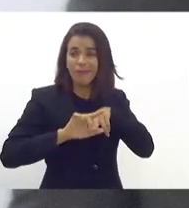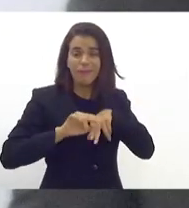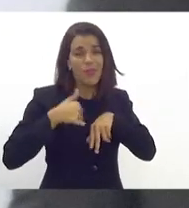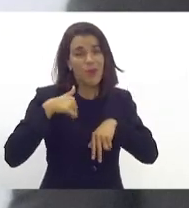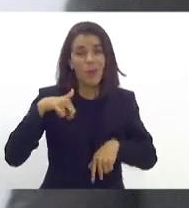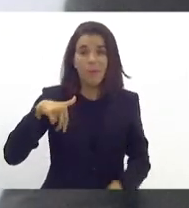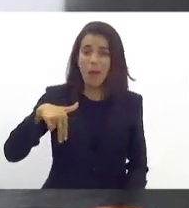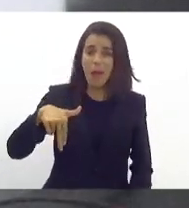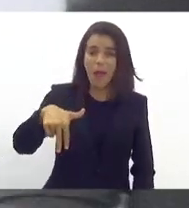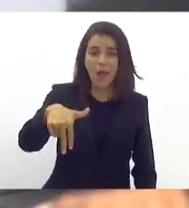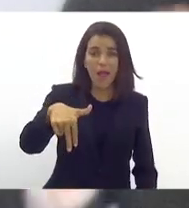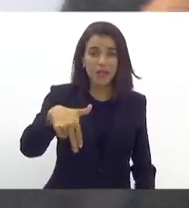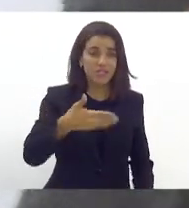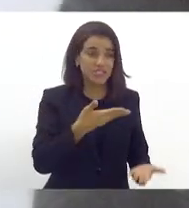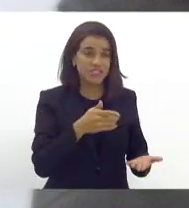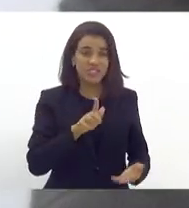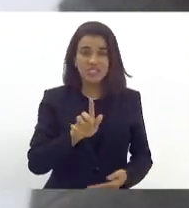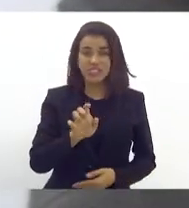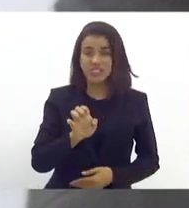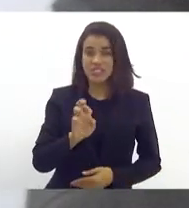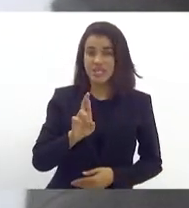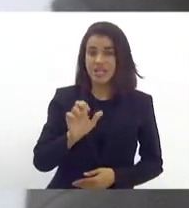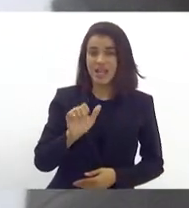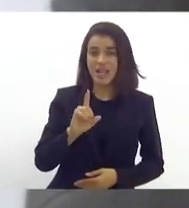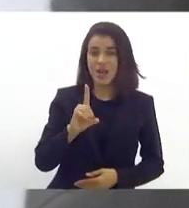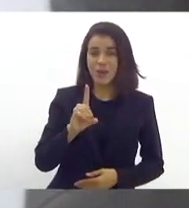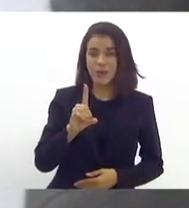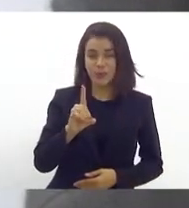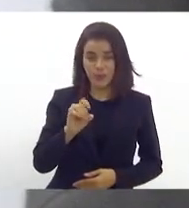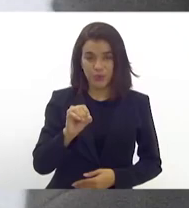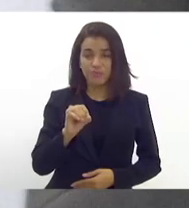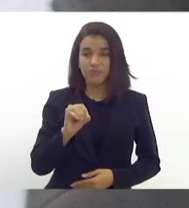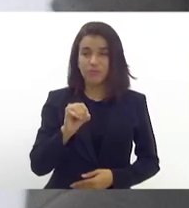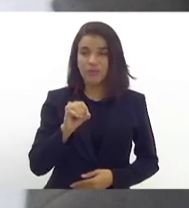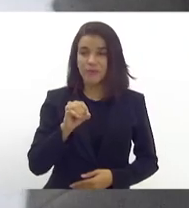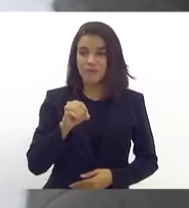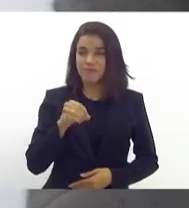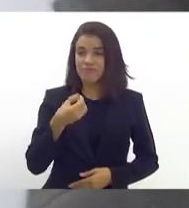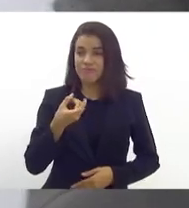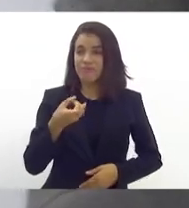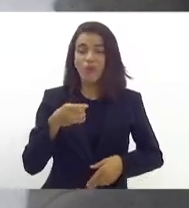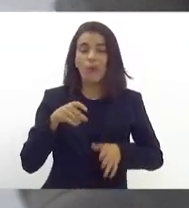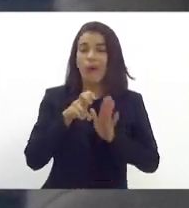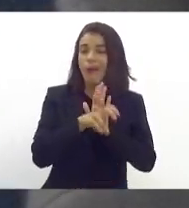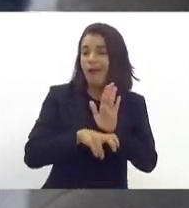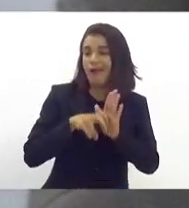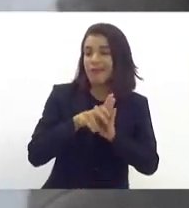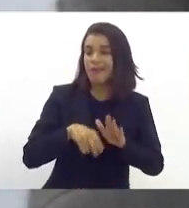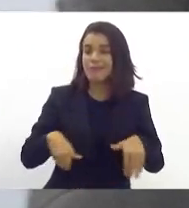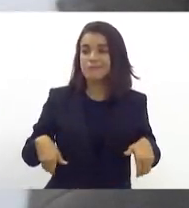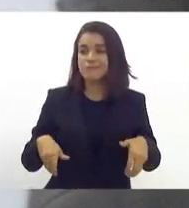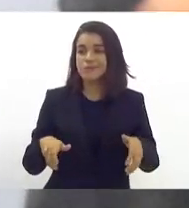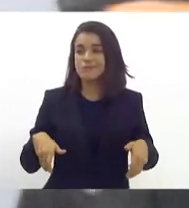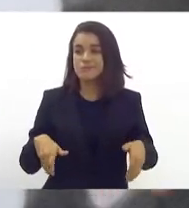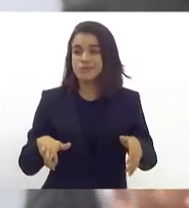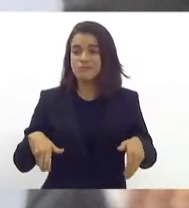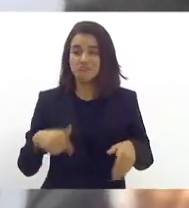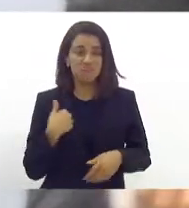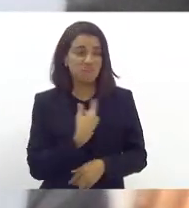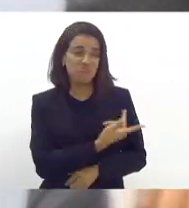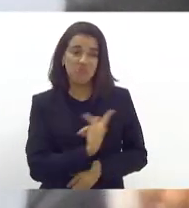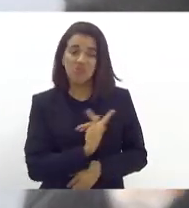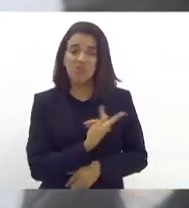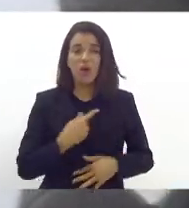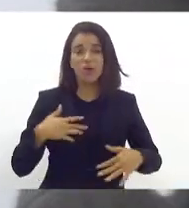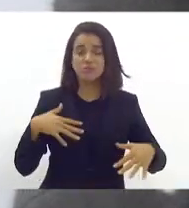pernas o Geraldo que tá aqui é um grande amigo caminha com a sua cadeira nós nos locomovemos